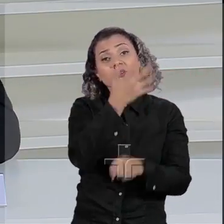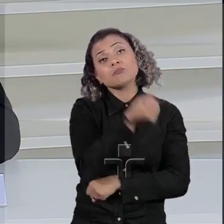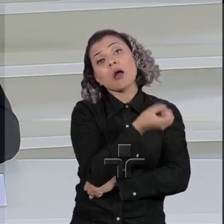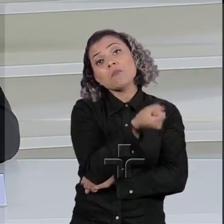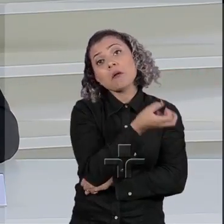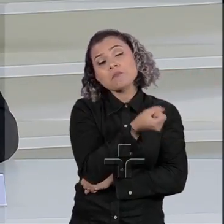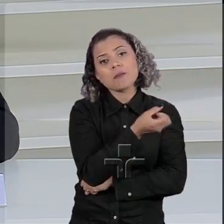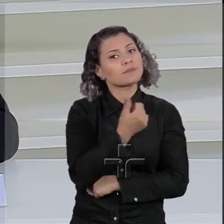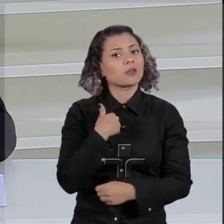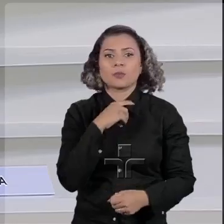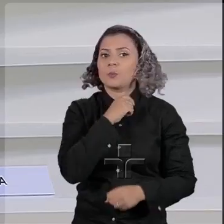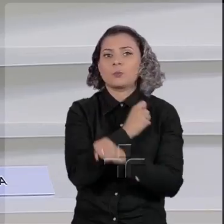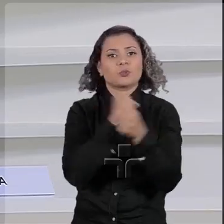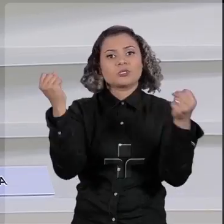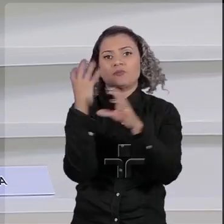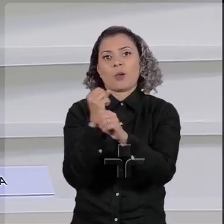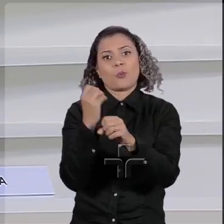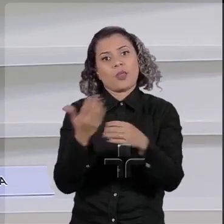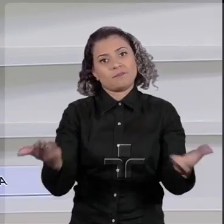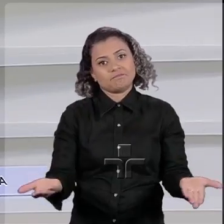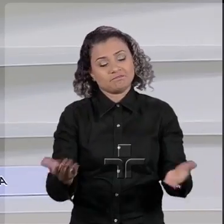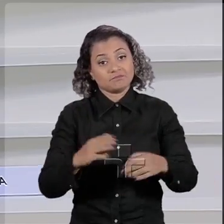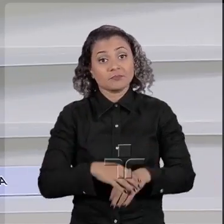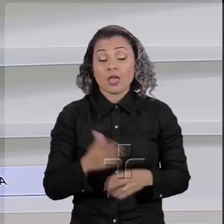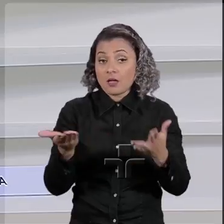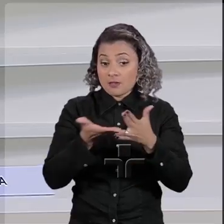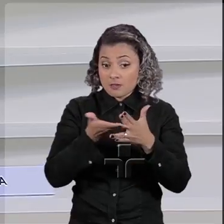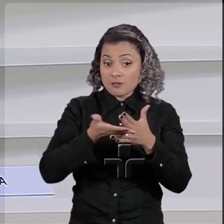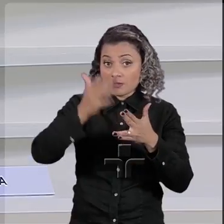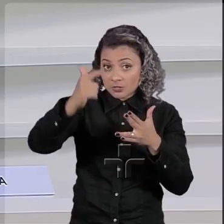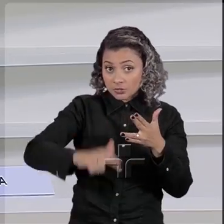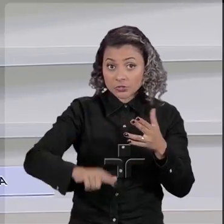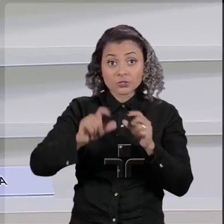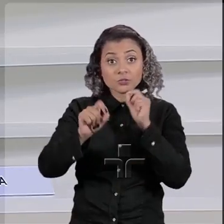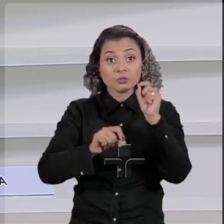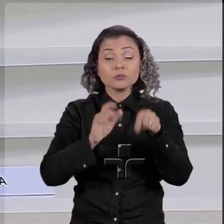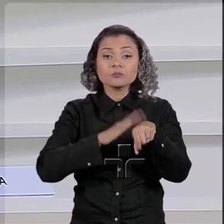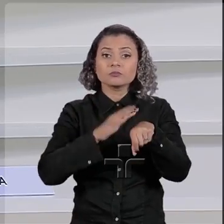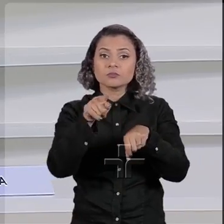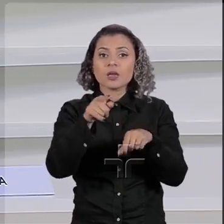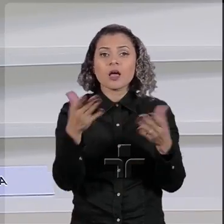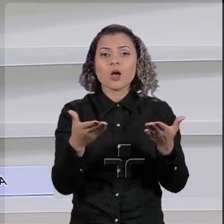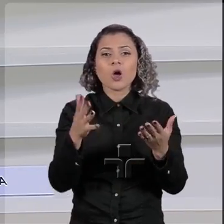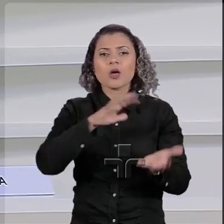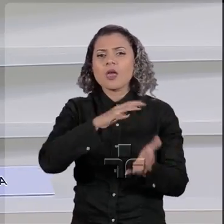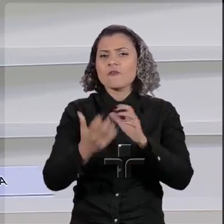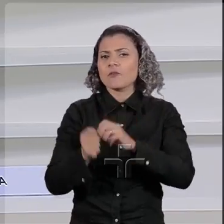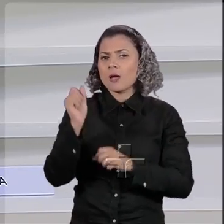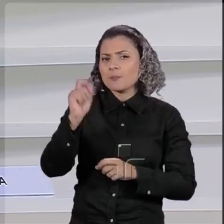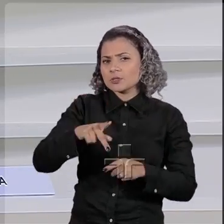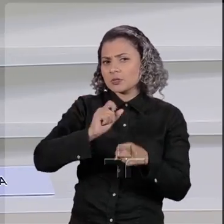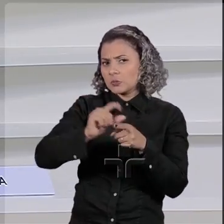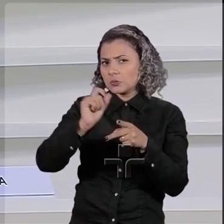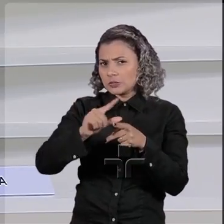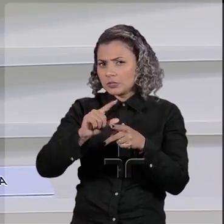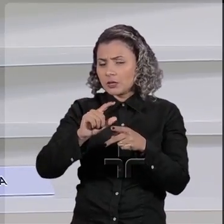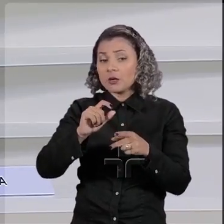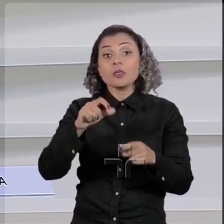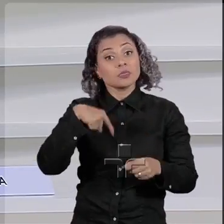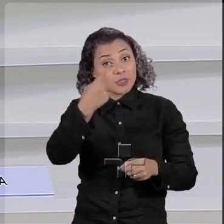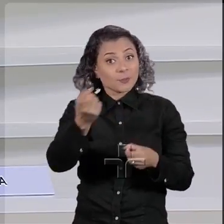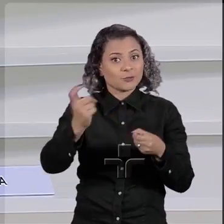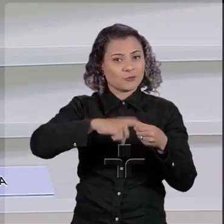impossibilidade material. A gente vai para mais um intervalo, voltamos com o debate sobre a reforma da Previdência daqui a